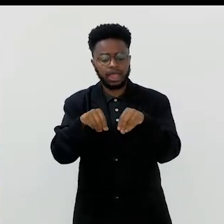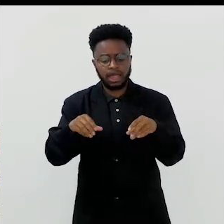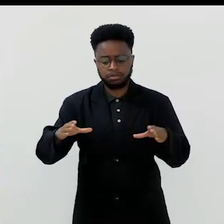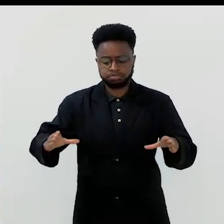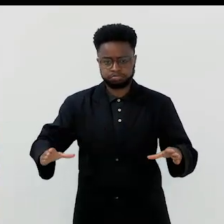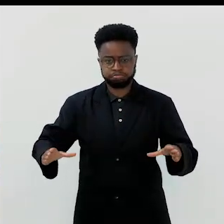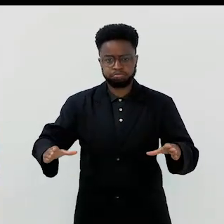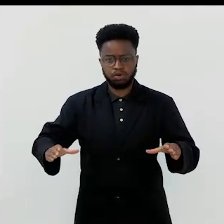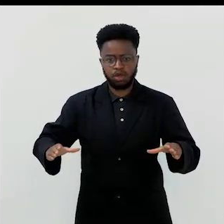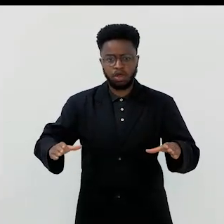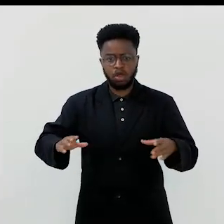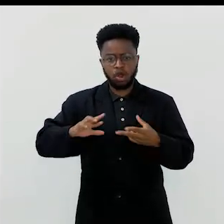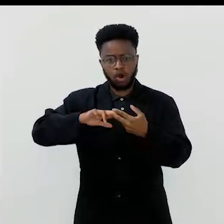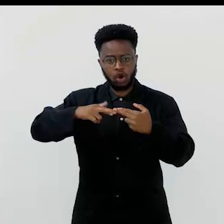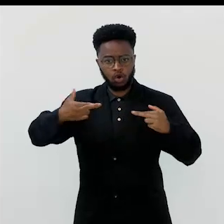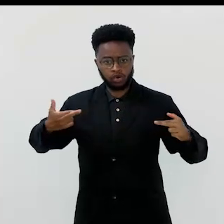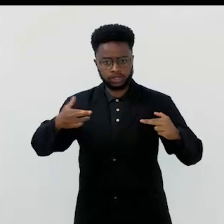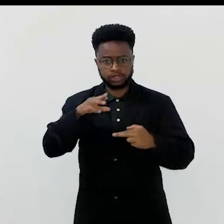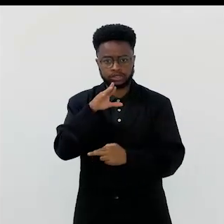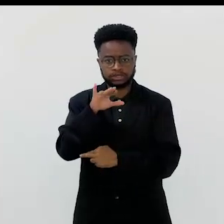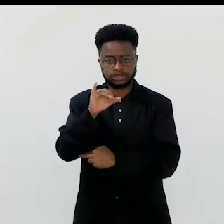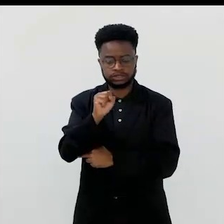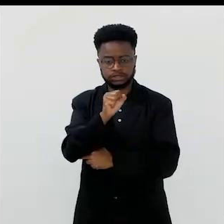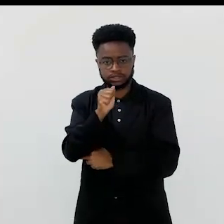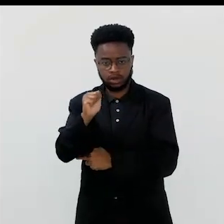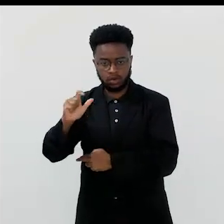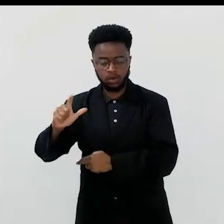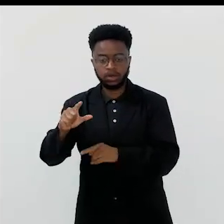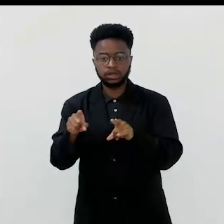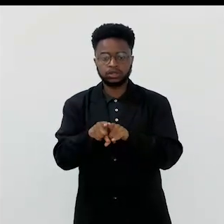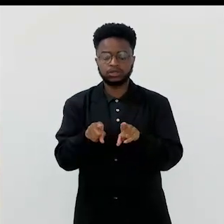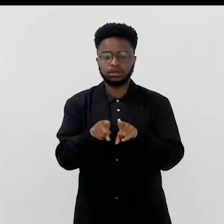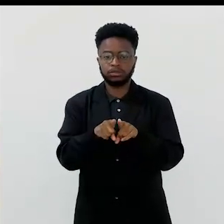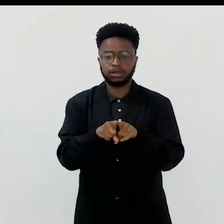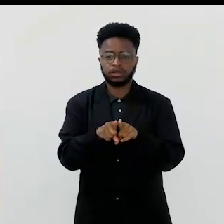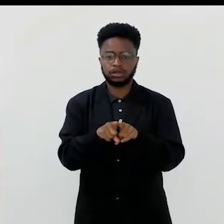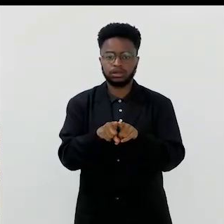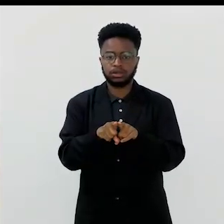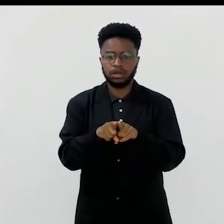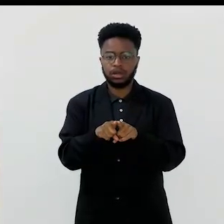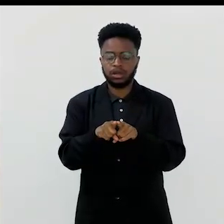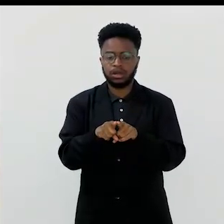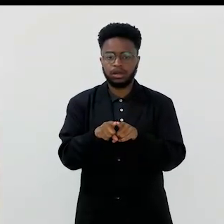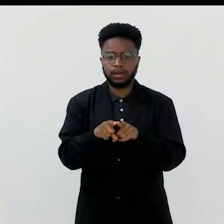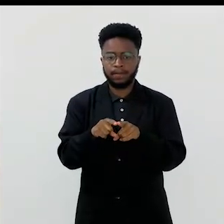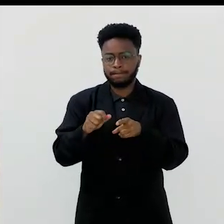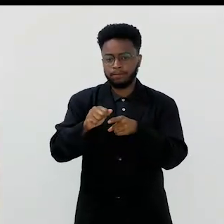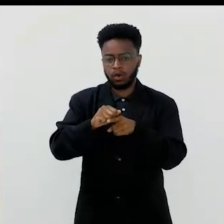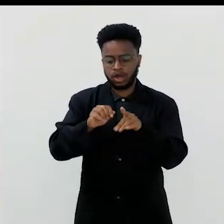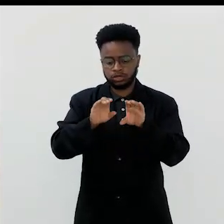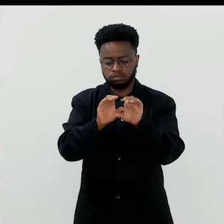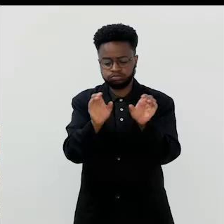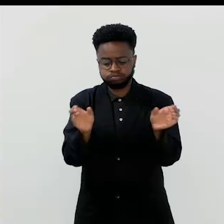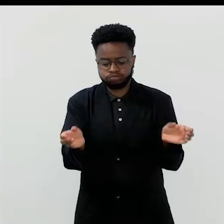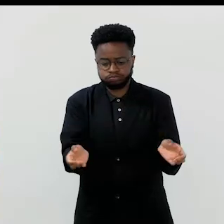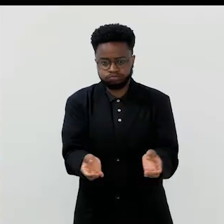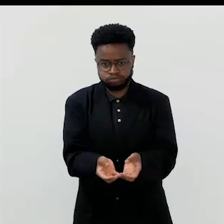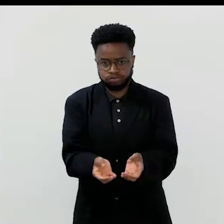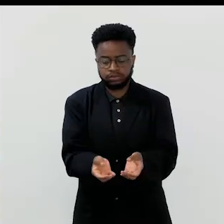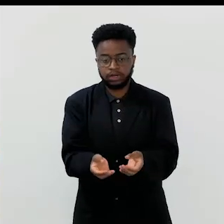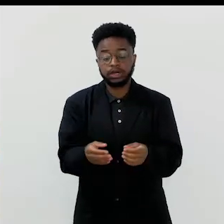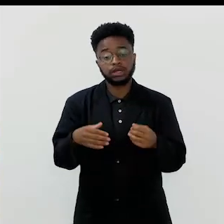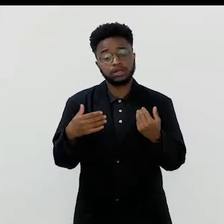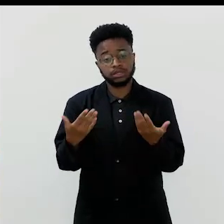areia, era corda de sisal, era borracha de câmara